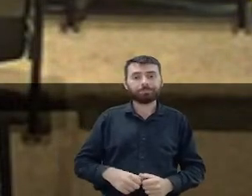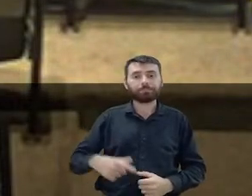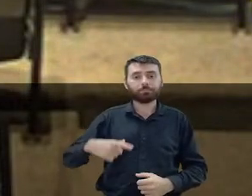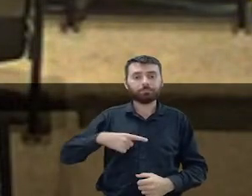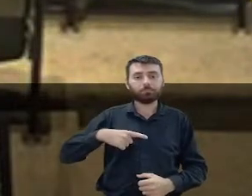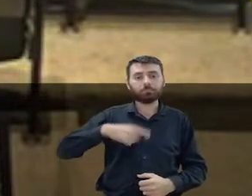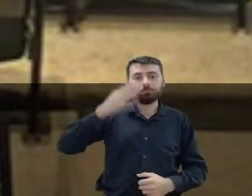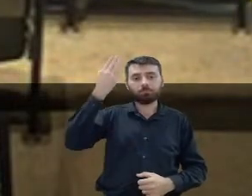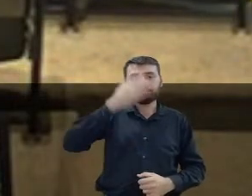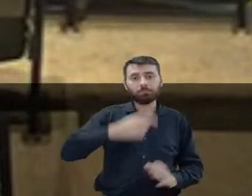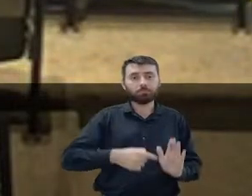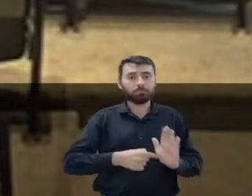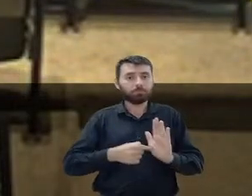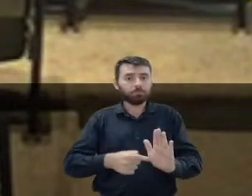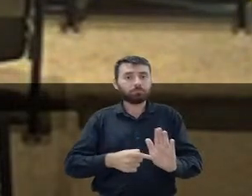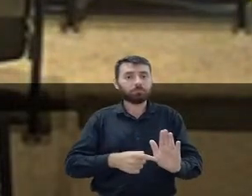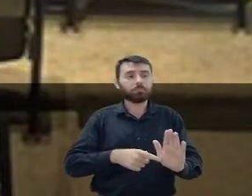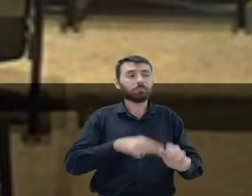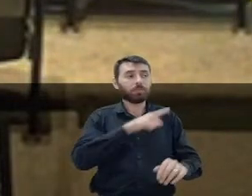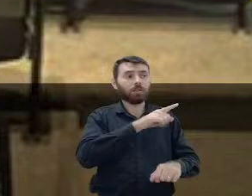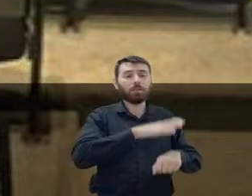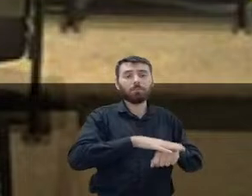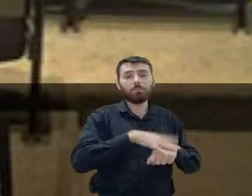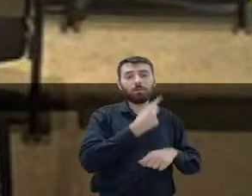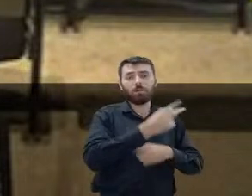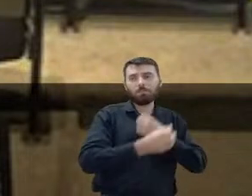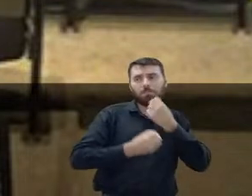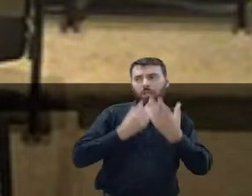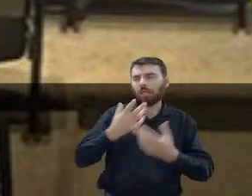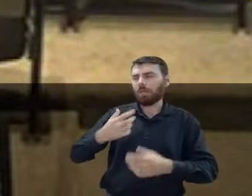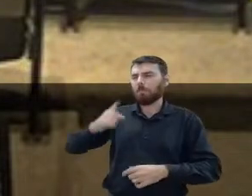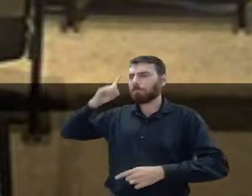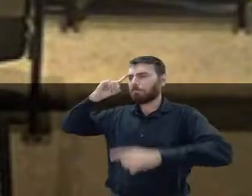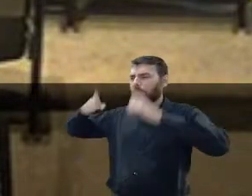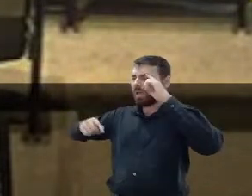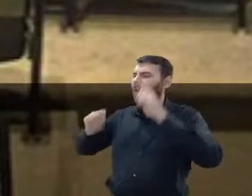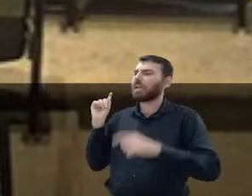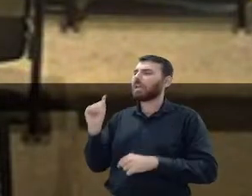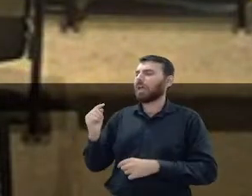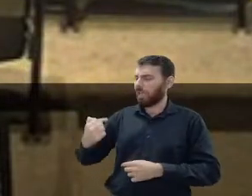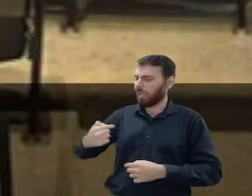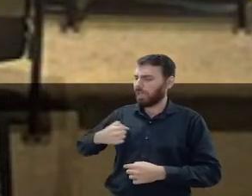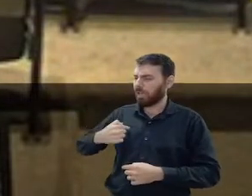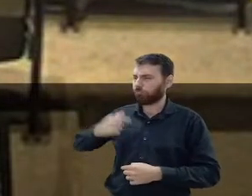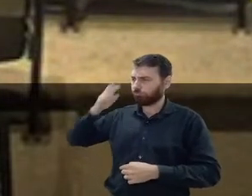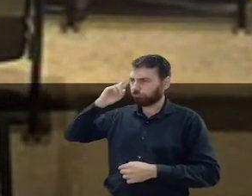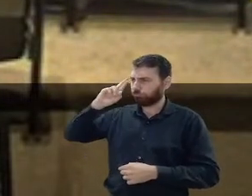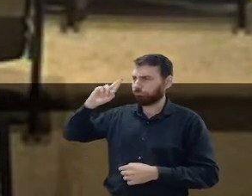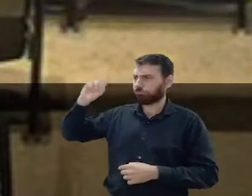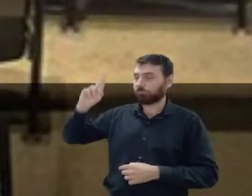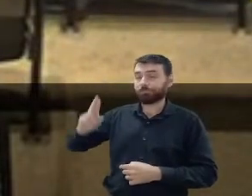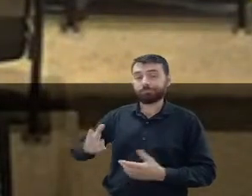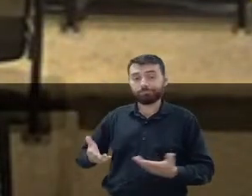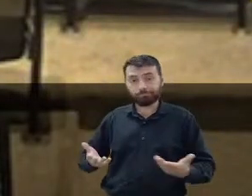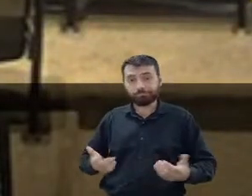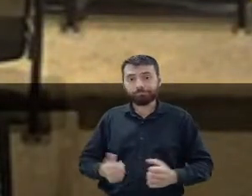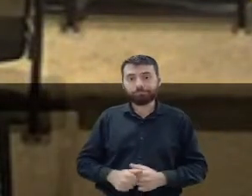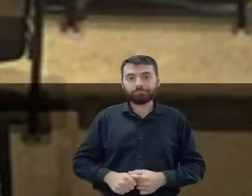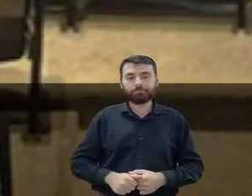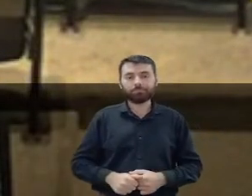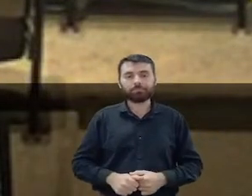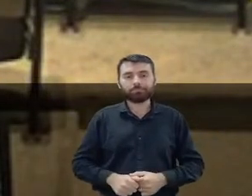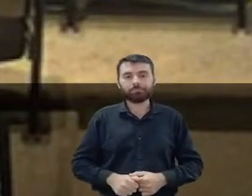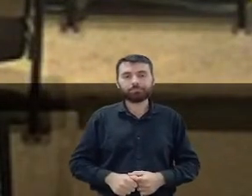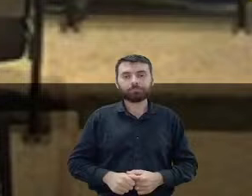depoimento. Quem manda sou eu, evidenciando o requisito da subordinação. O informante Sandro Lúcio de Carvalho, que